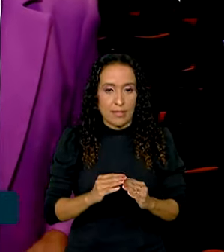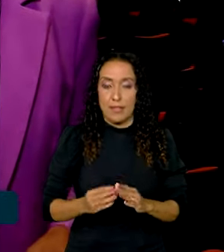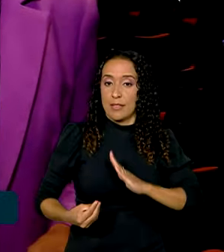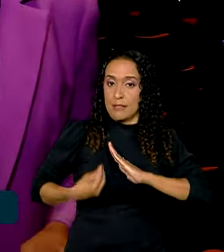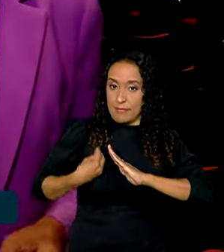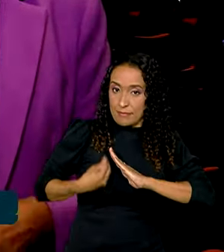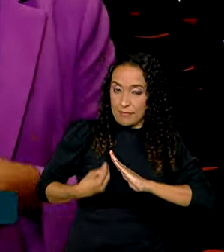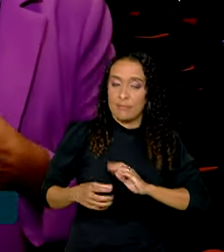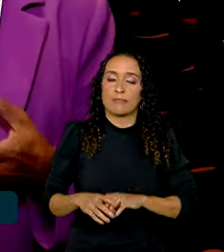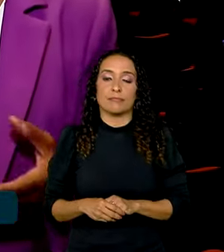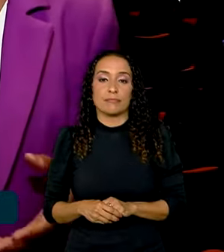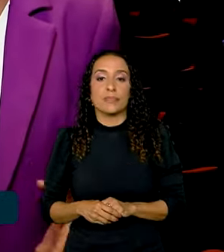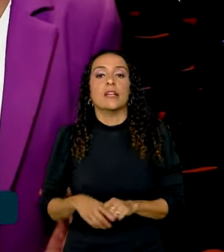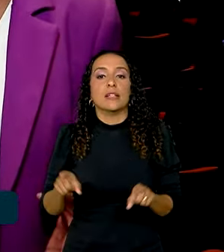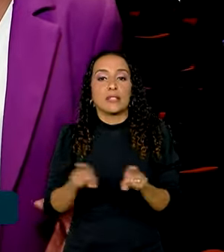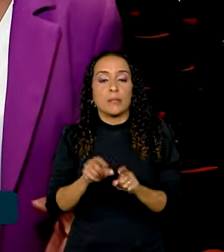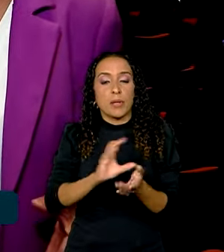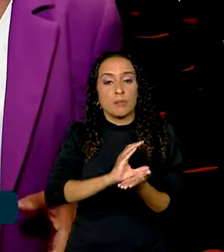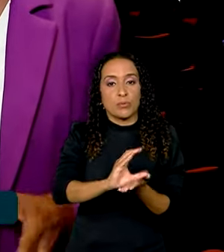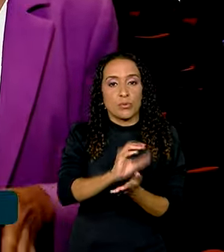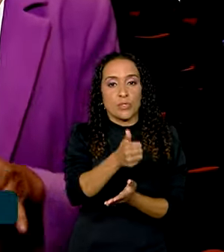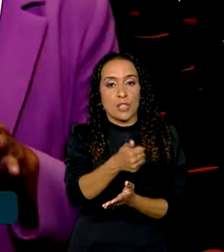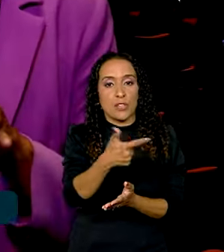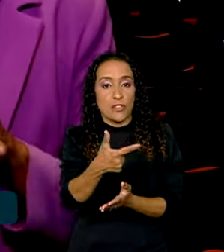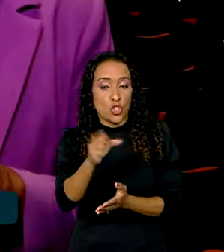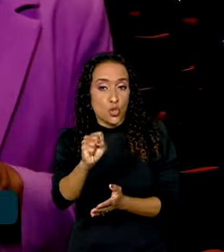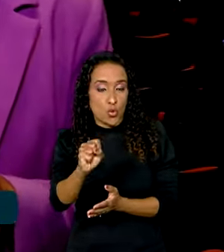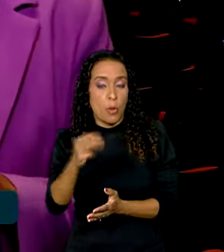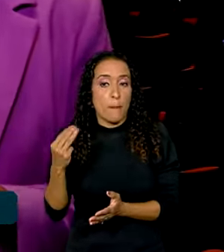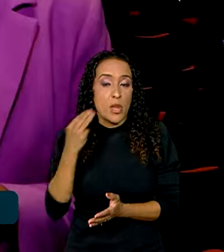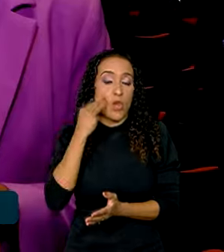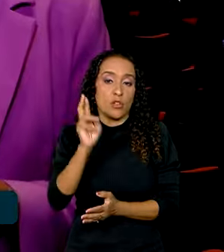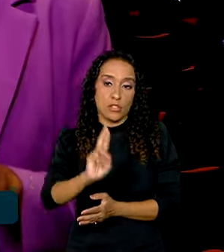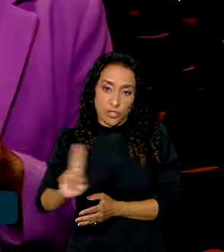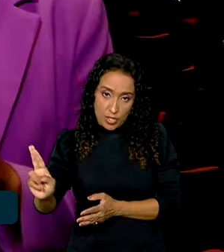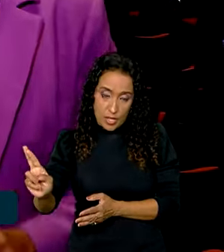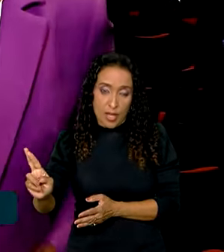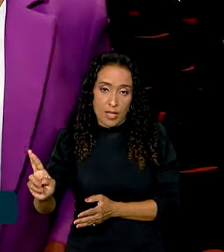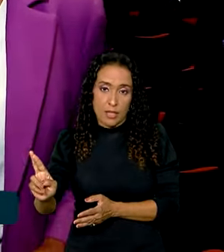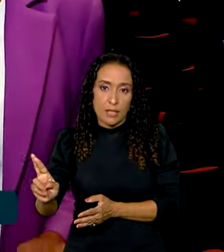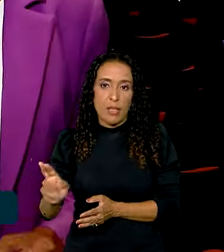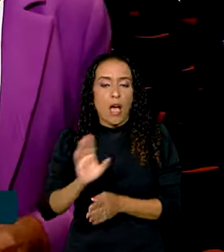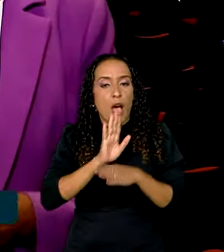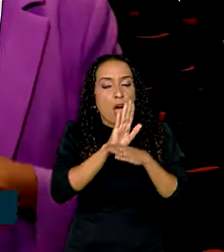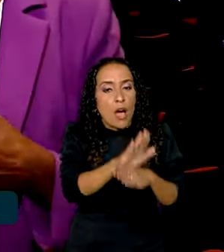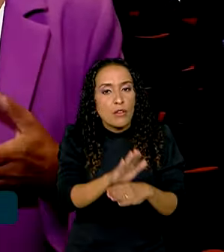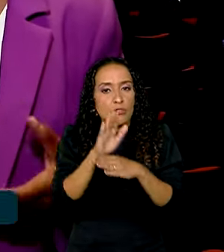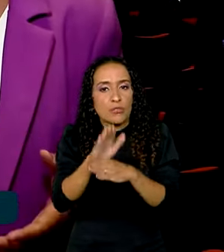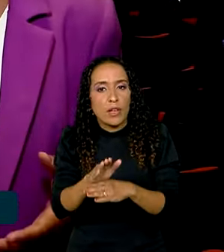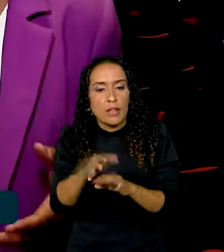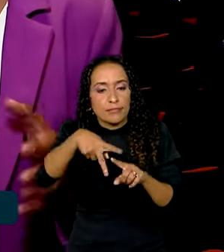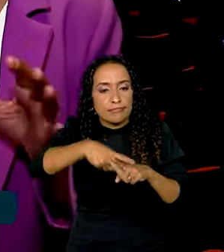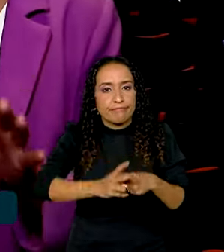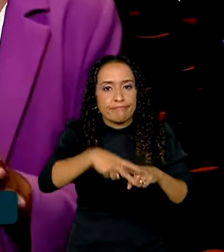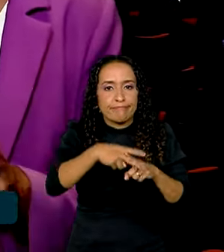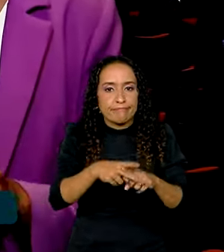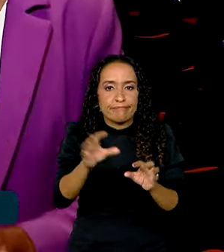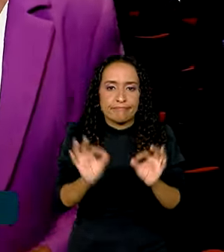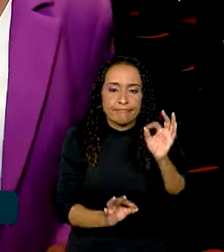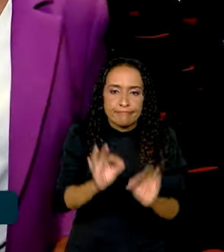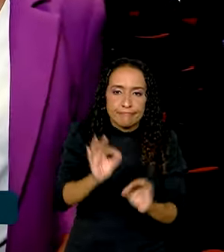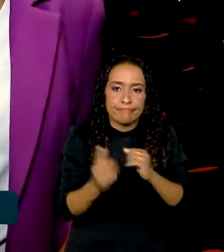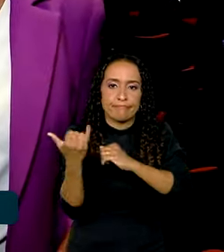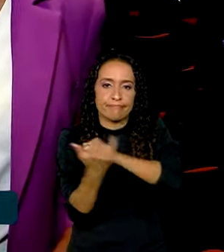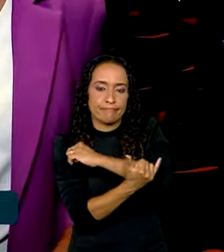Minha Vida e o repasse de 128 milhões de reais para auxiliar na reconstrução de